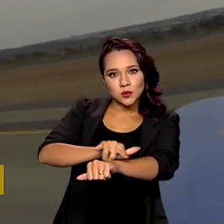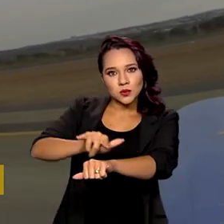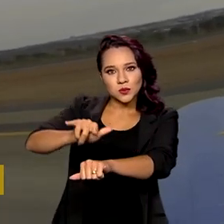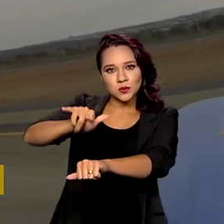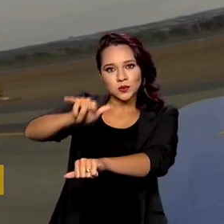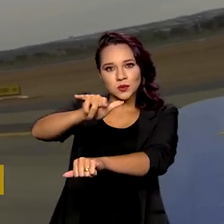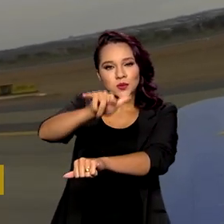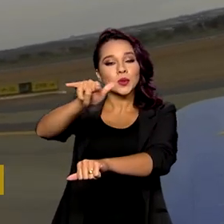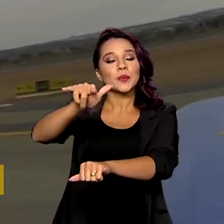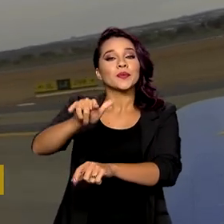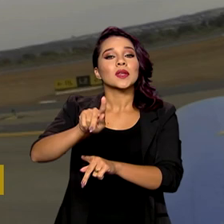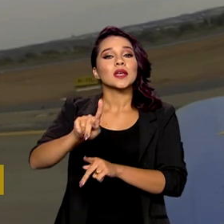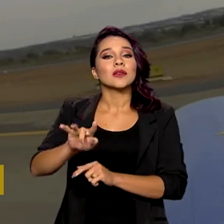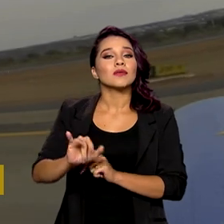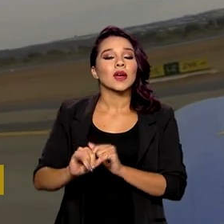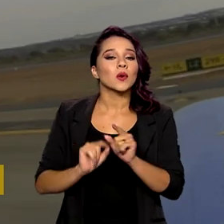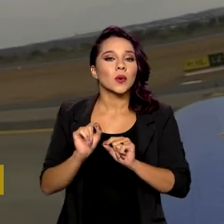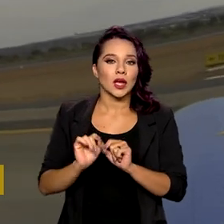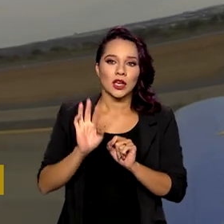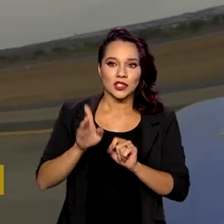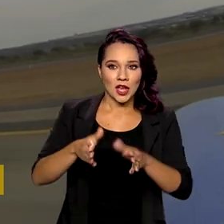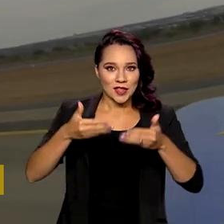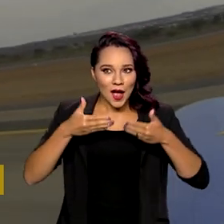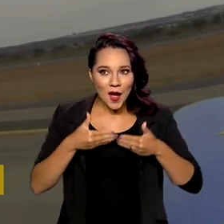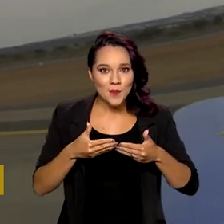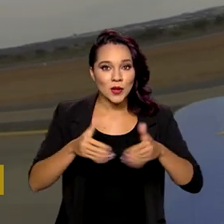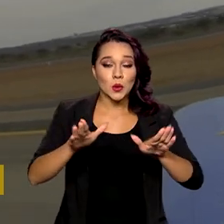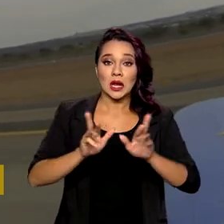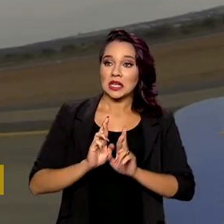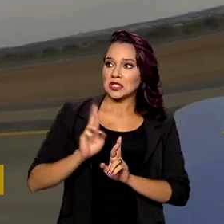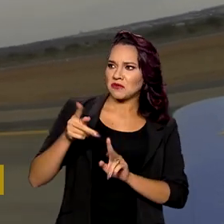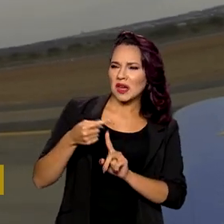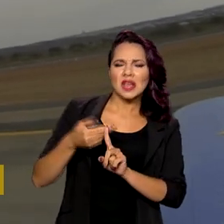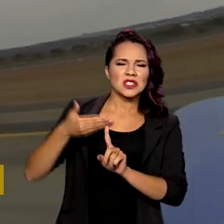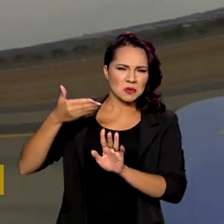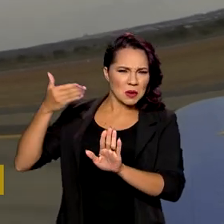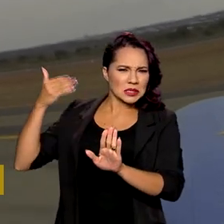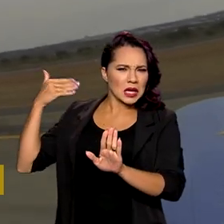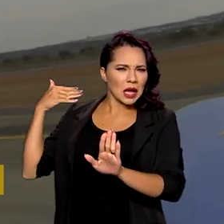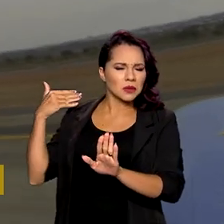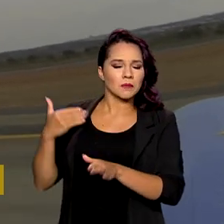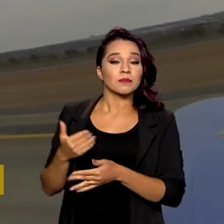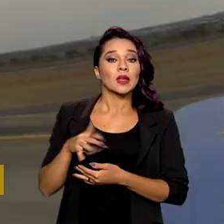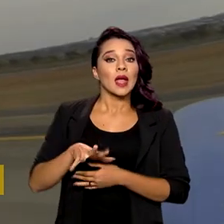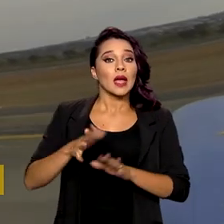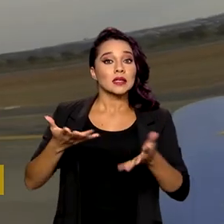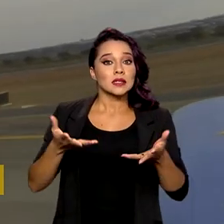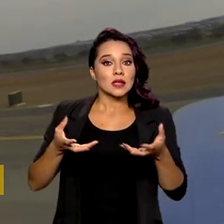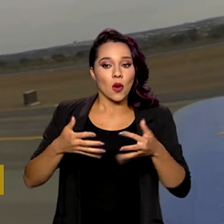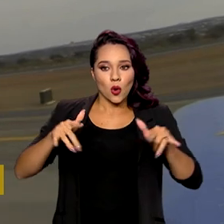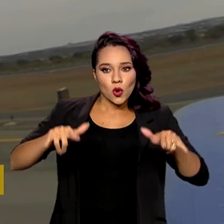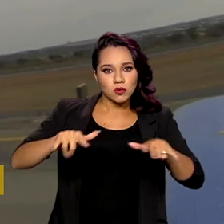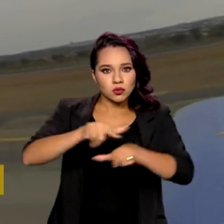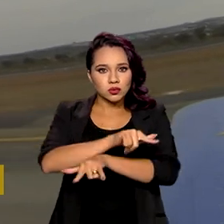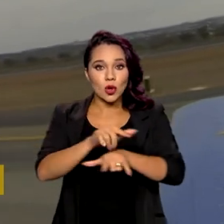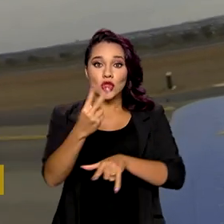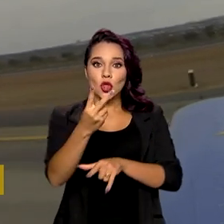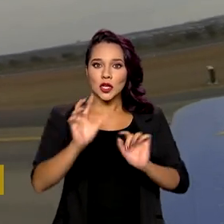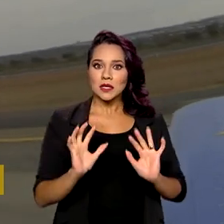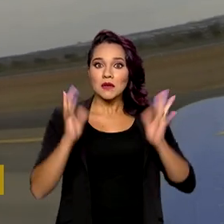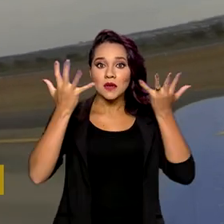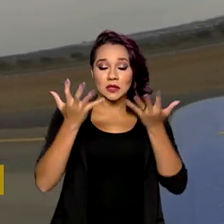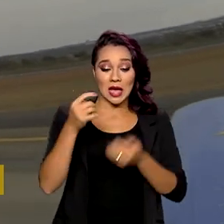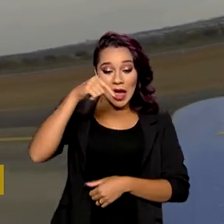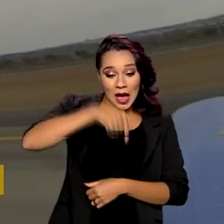e eles vão estar realizando já na abertura, diferente de outros anos. A esquadrilha esse ano vai estar realizando 2 eventos,